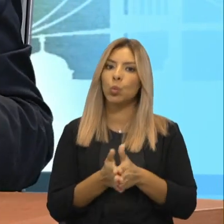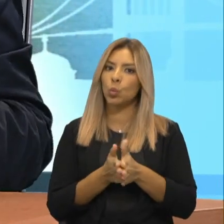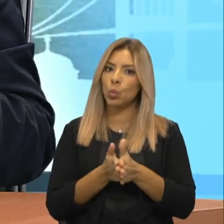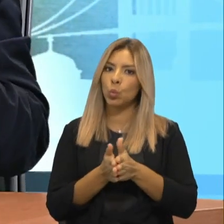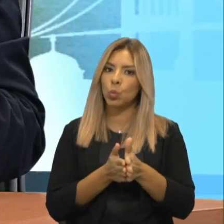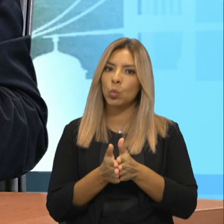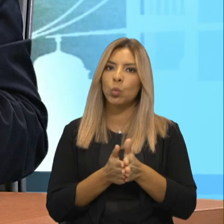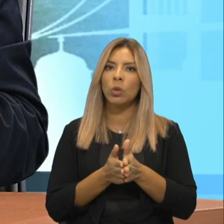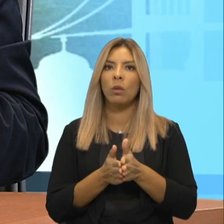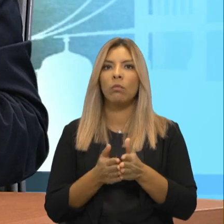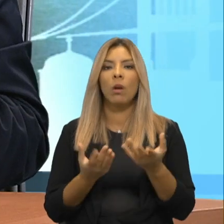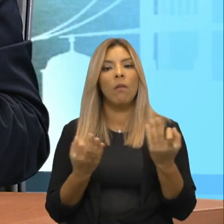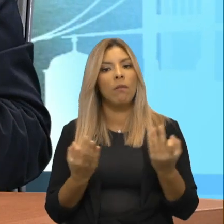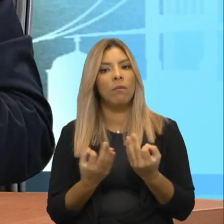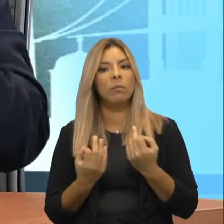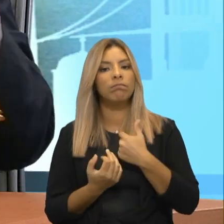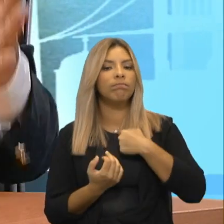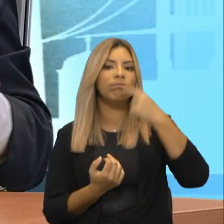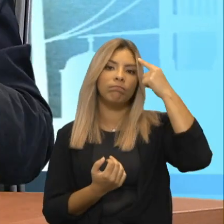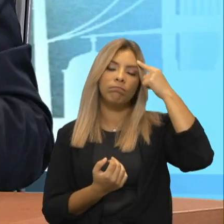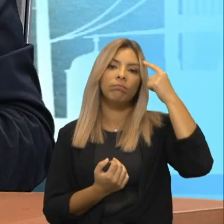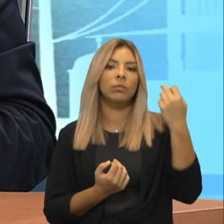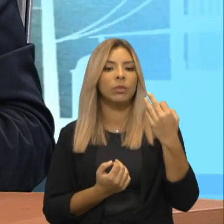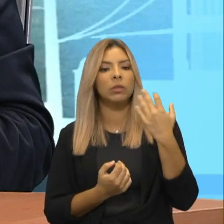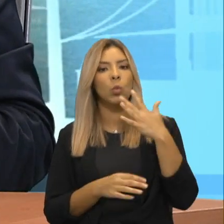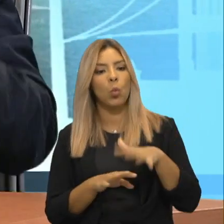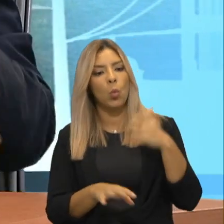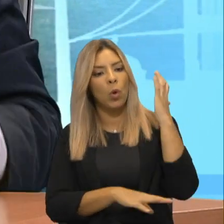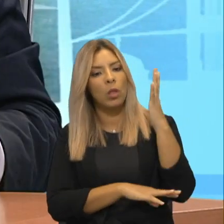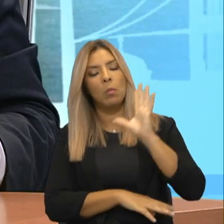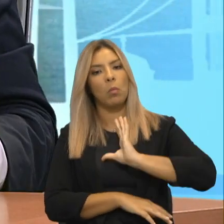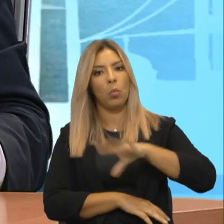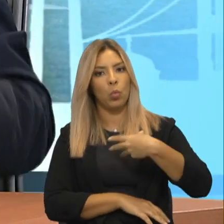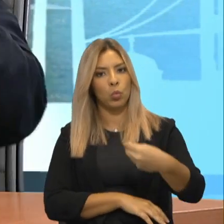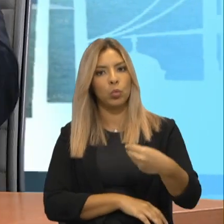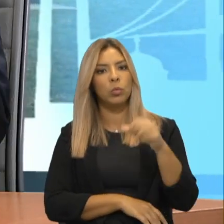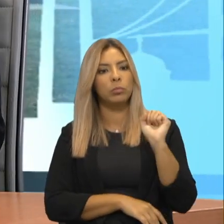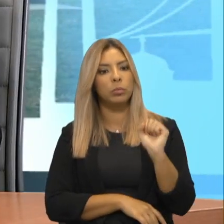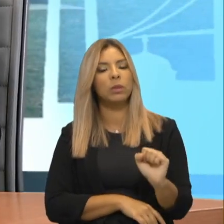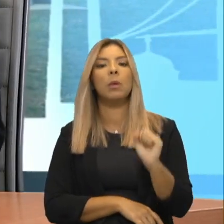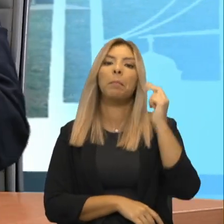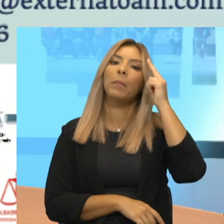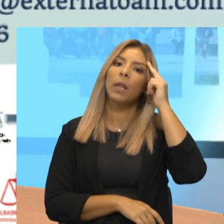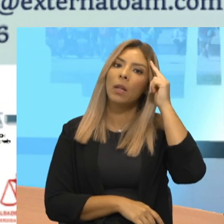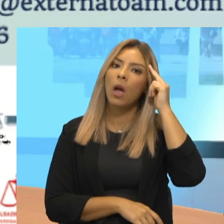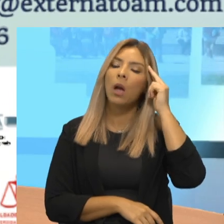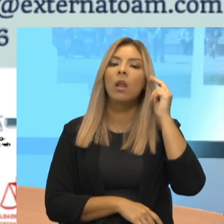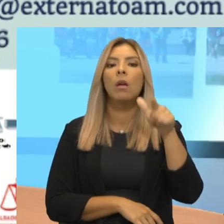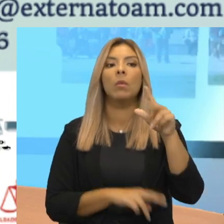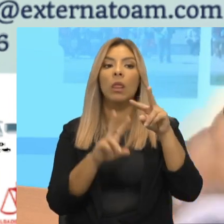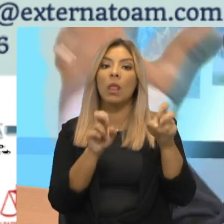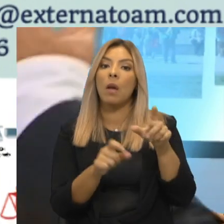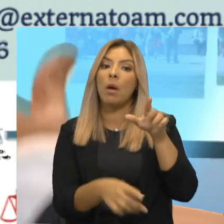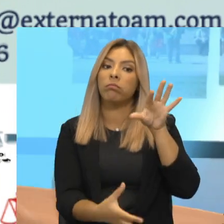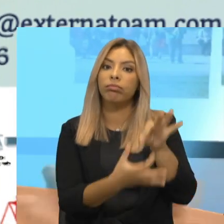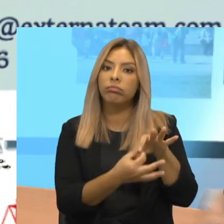efeméride, a congregação entendeu realizar o grande congresso mundial na Madeira, à luz deste tema,